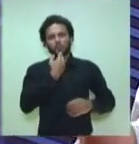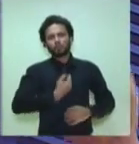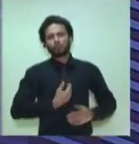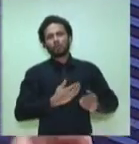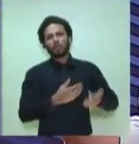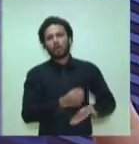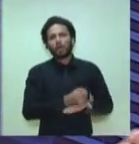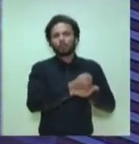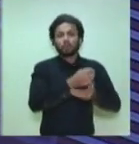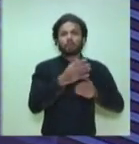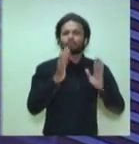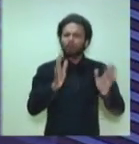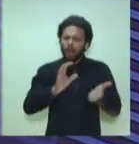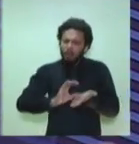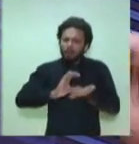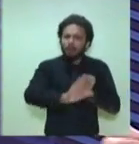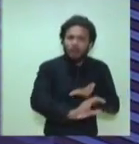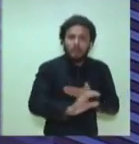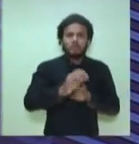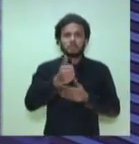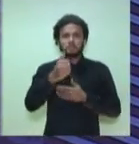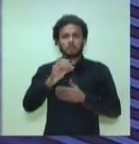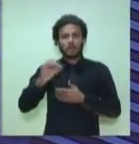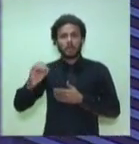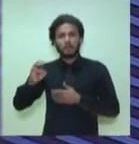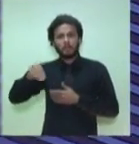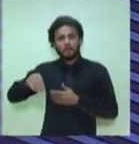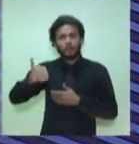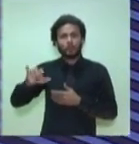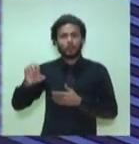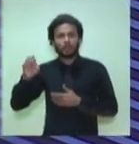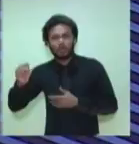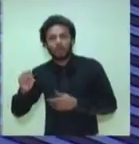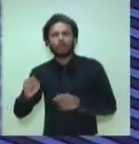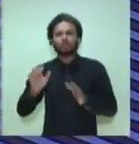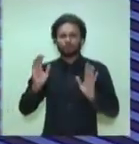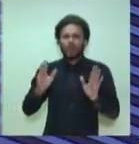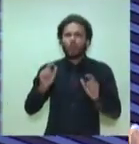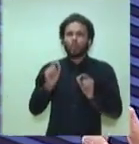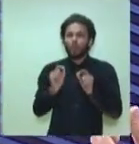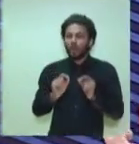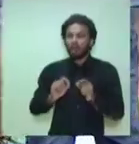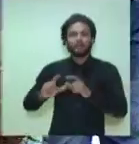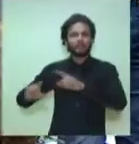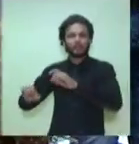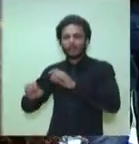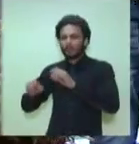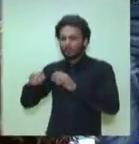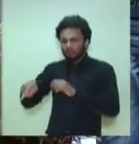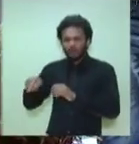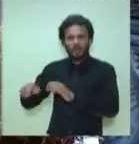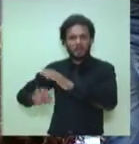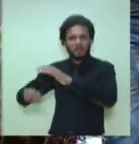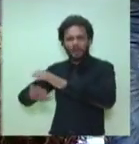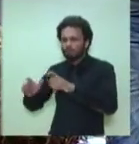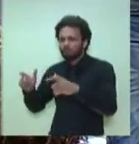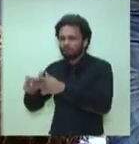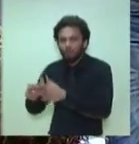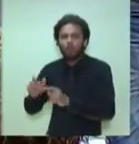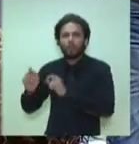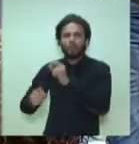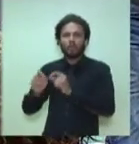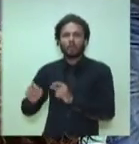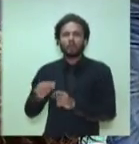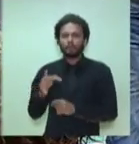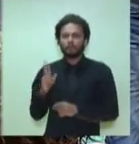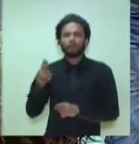100 milhões de reais, investimos no FUMIPEC, Fundo de Amparo à Pequena e Microempresa, beneficiando camelôs, que